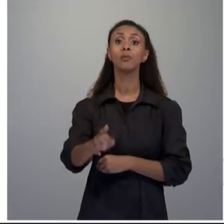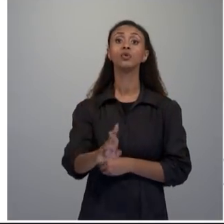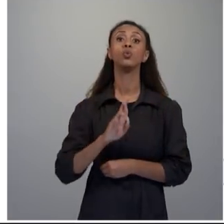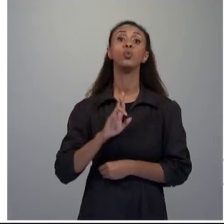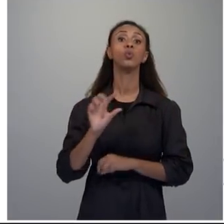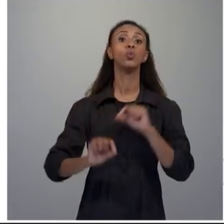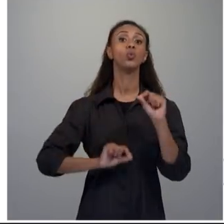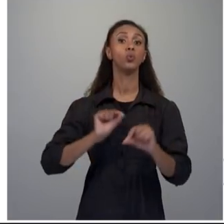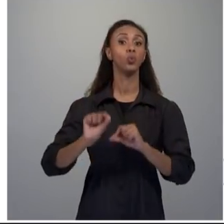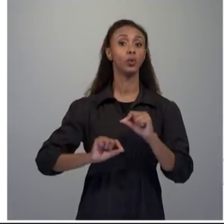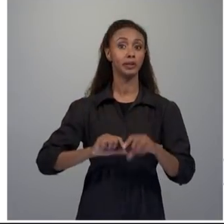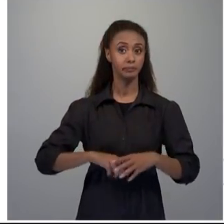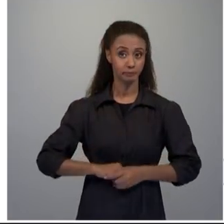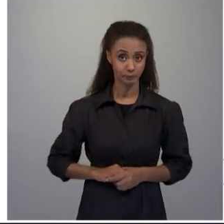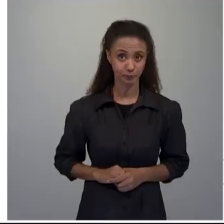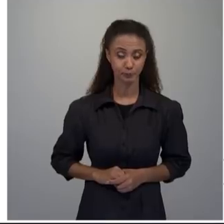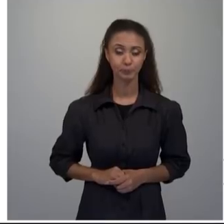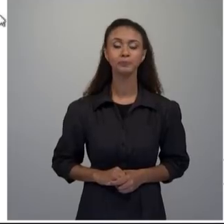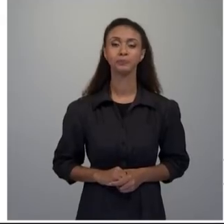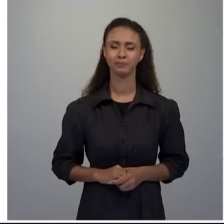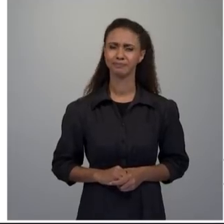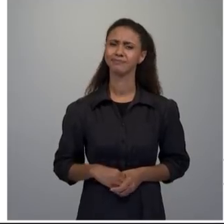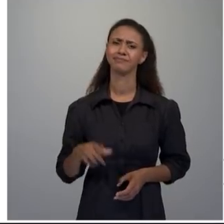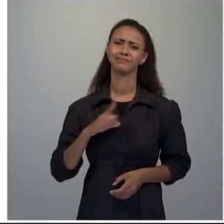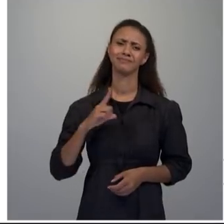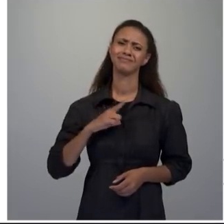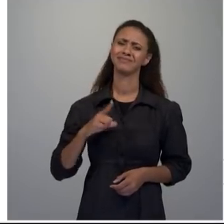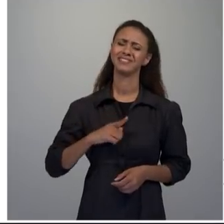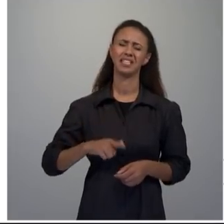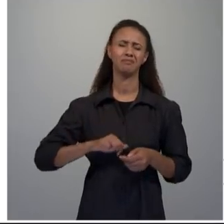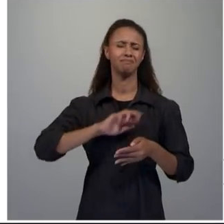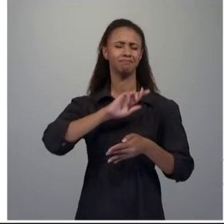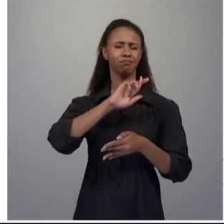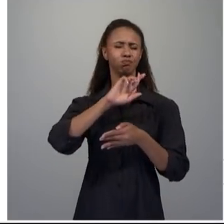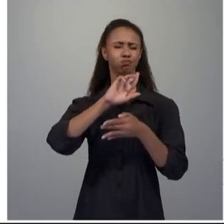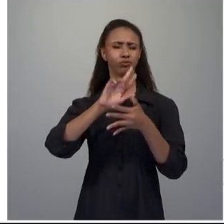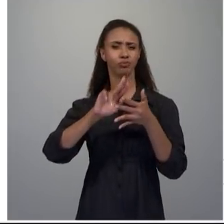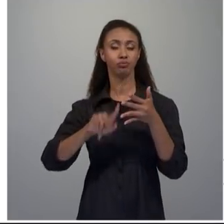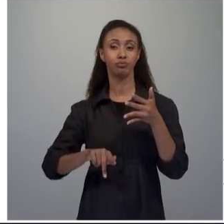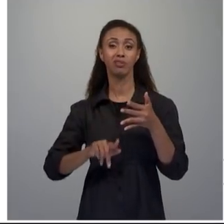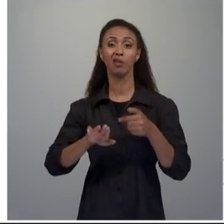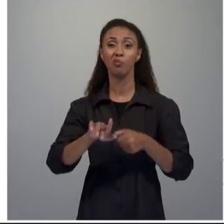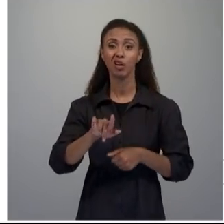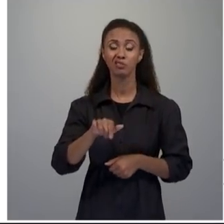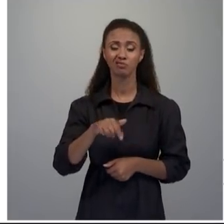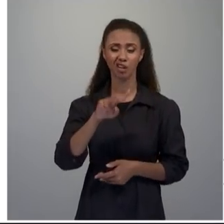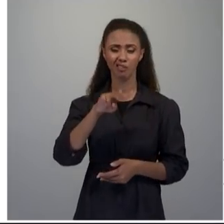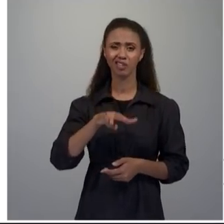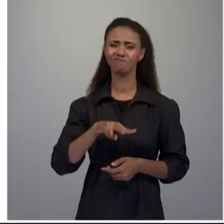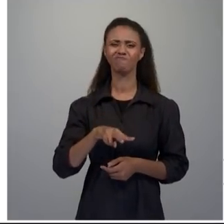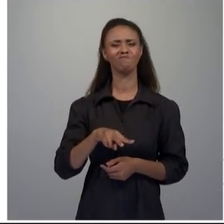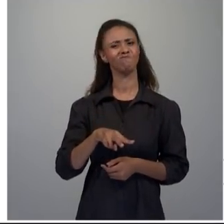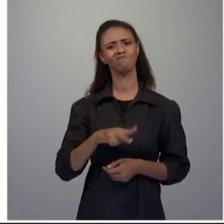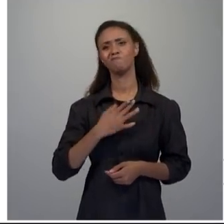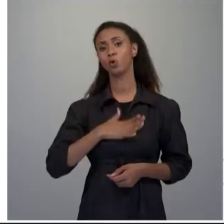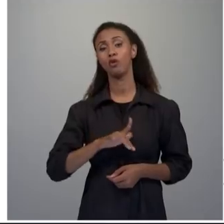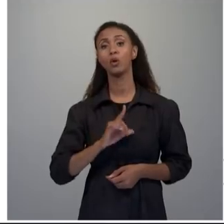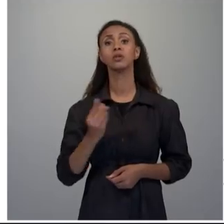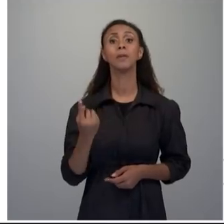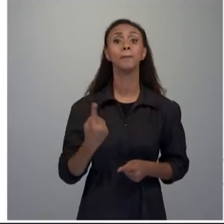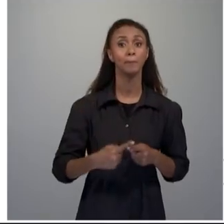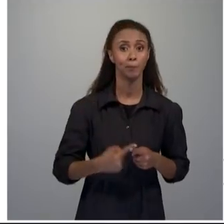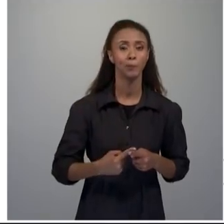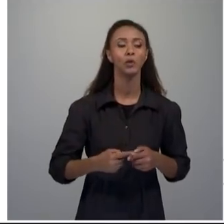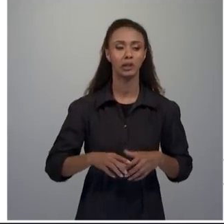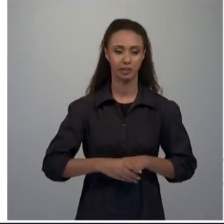resultado nós vamos ter vários só que assim se vai se frustrar porque se você entrar por